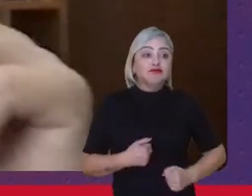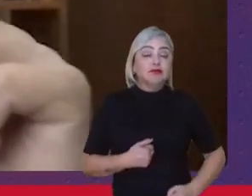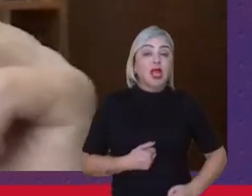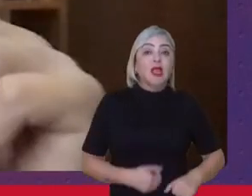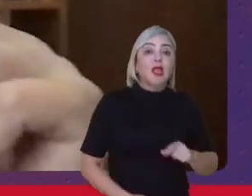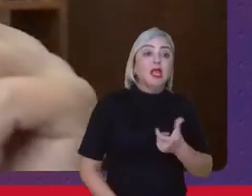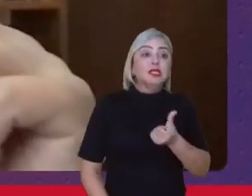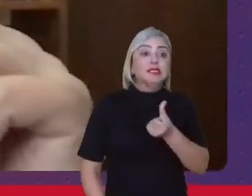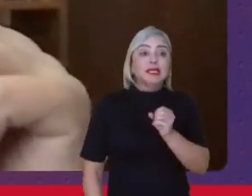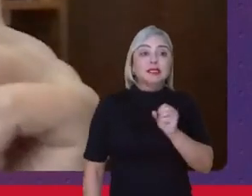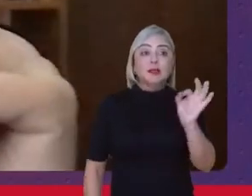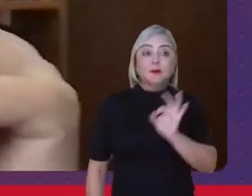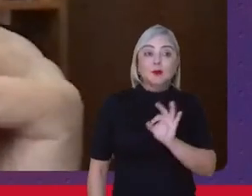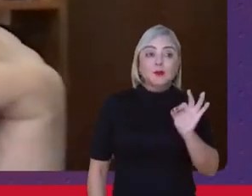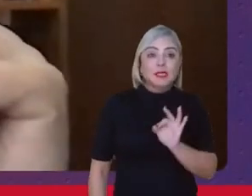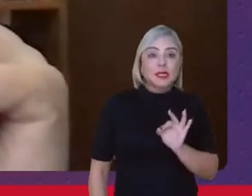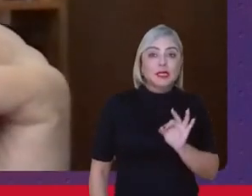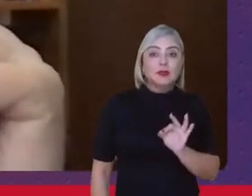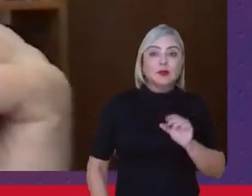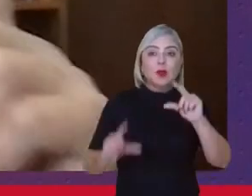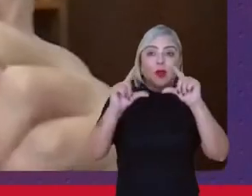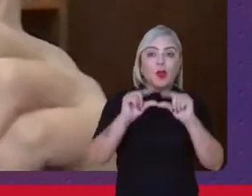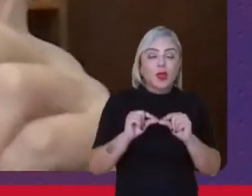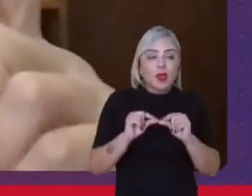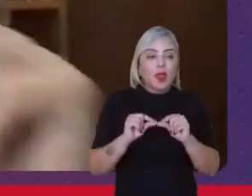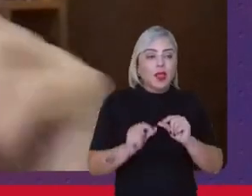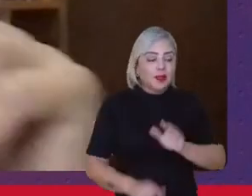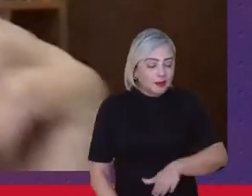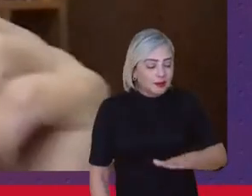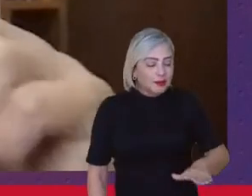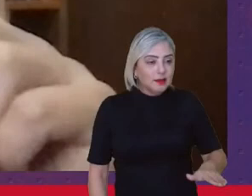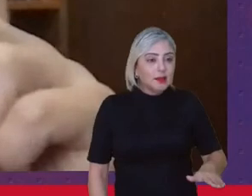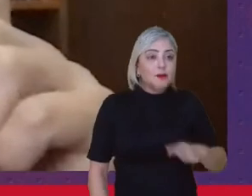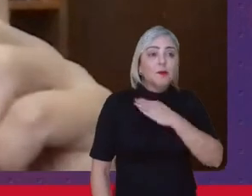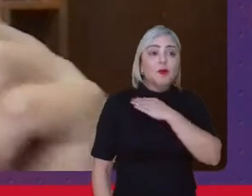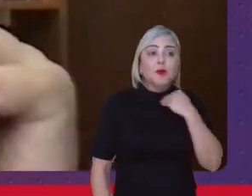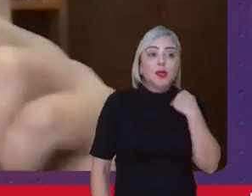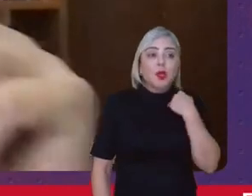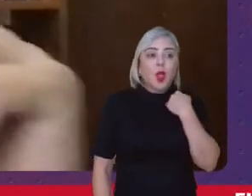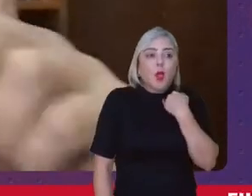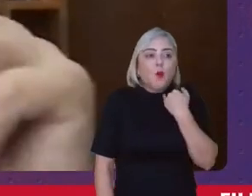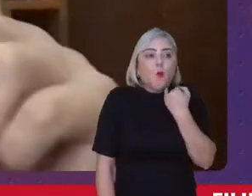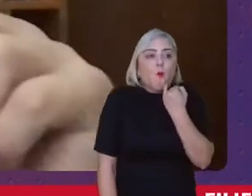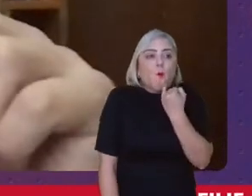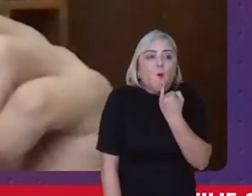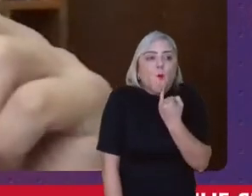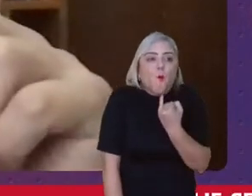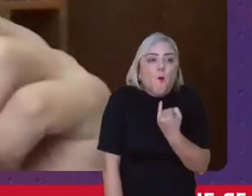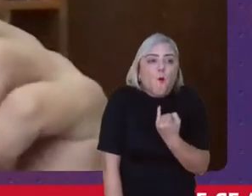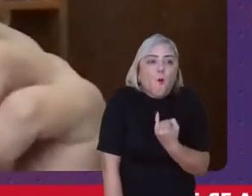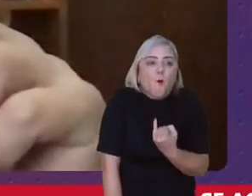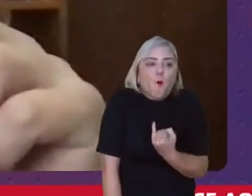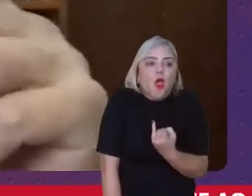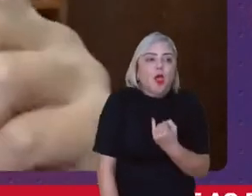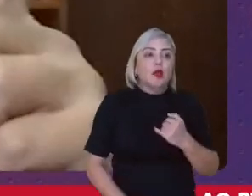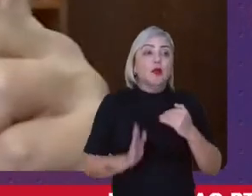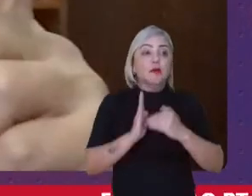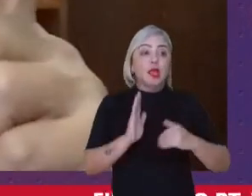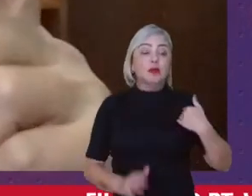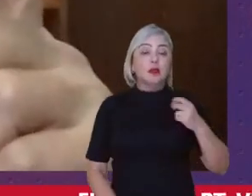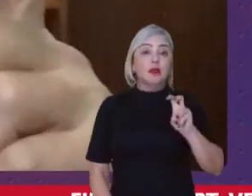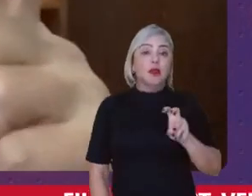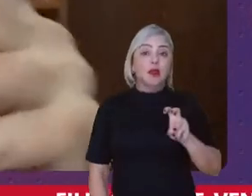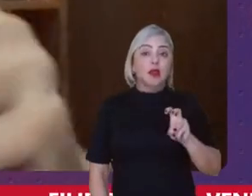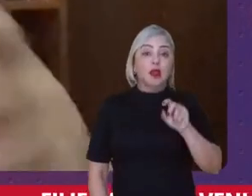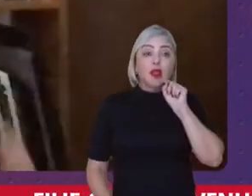reduziu em quase 60% as crianças que morriam, né, com menos de 5 anos de idade, por